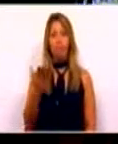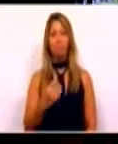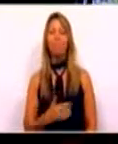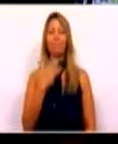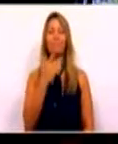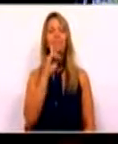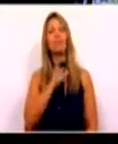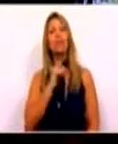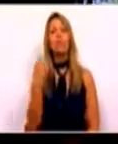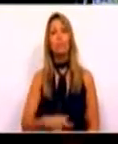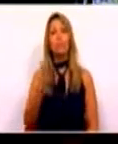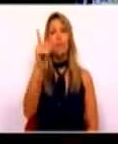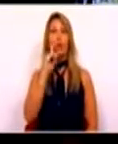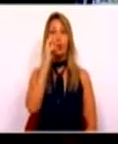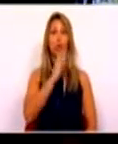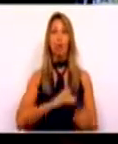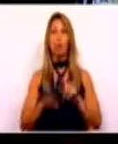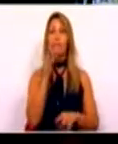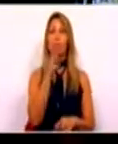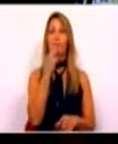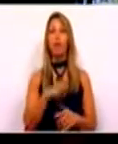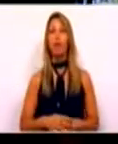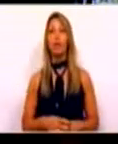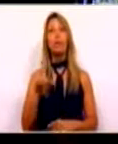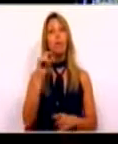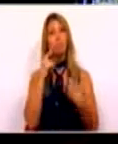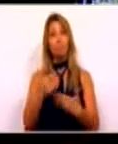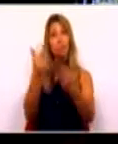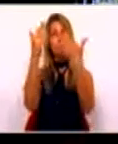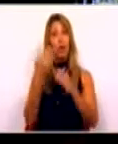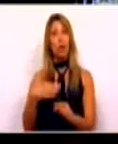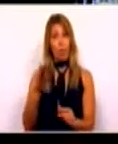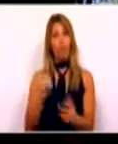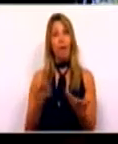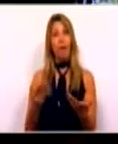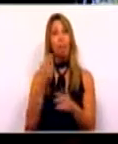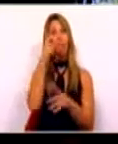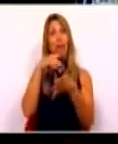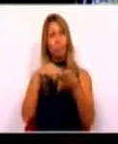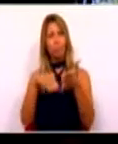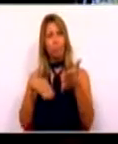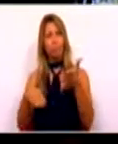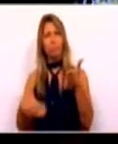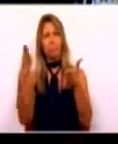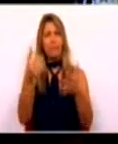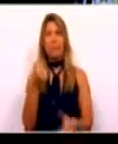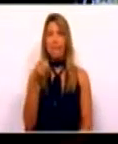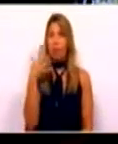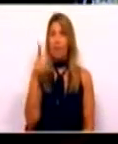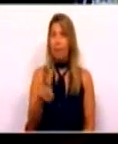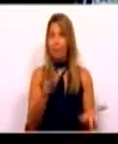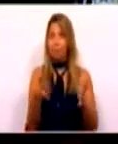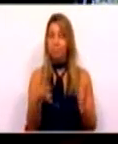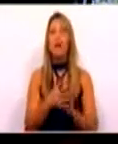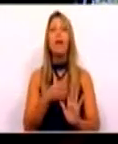Muito obrigada, Sra. Presidente, Sras. E Srs. Deputados, também uma saudação do Partido Socialista aos peticionários, cerca de 50 mil, na pessoa do